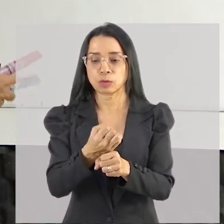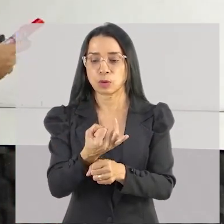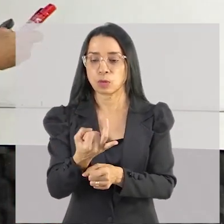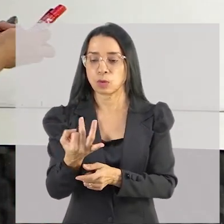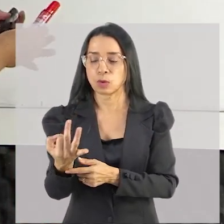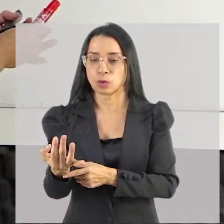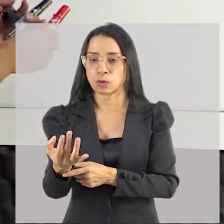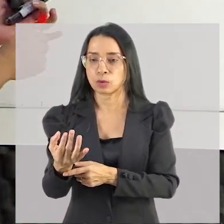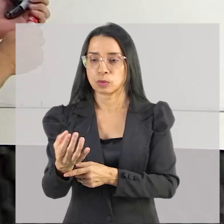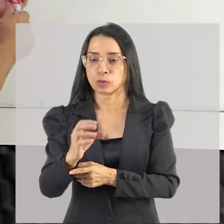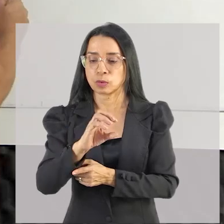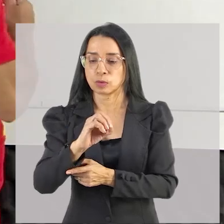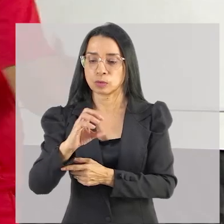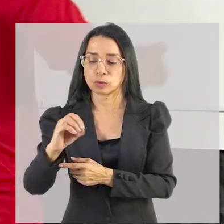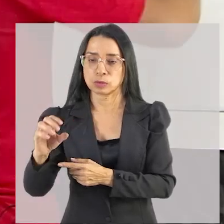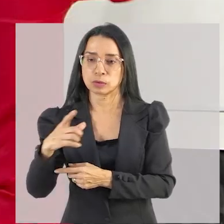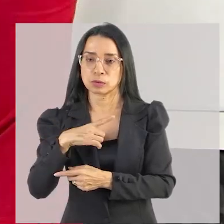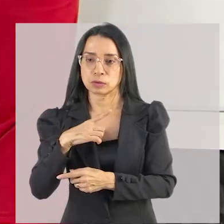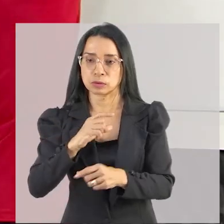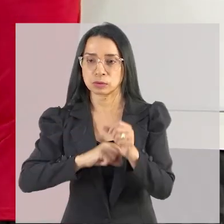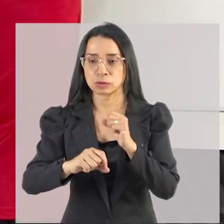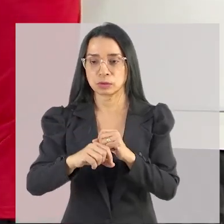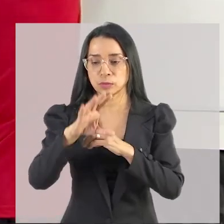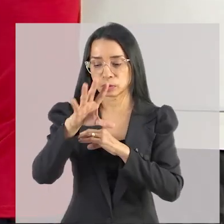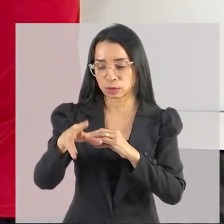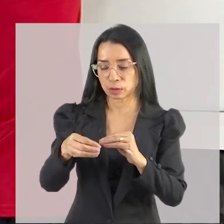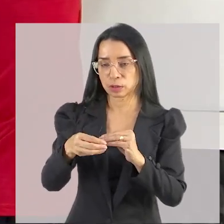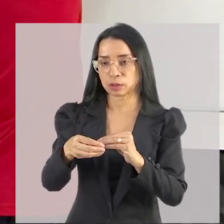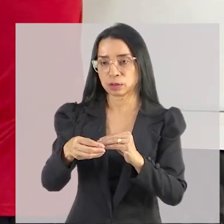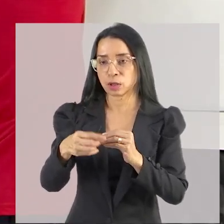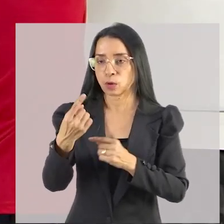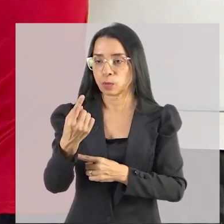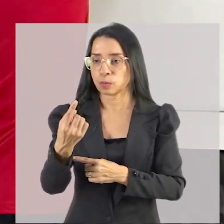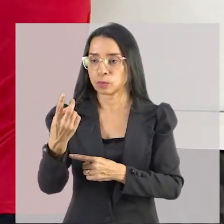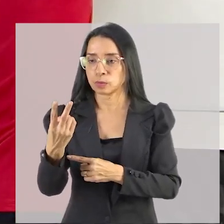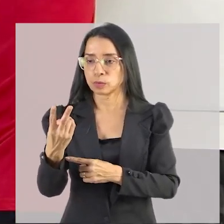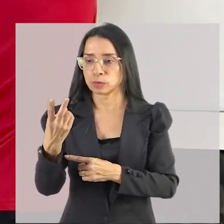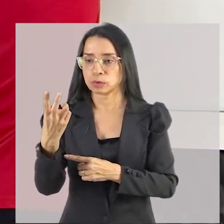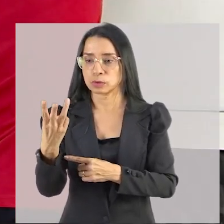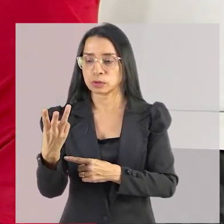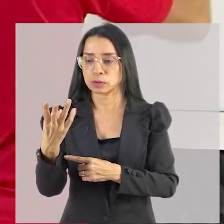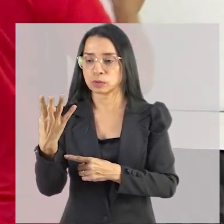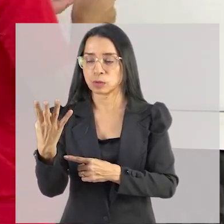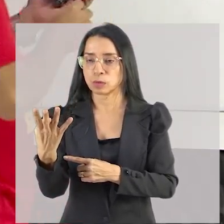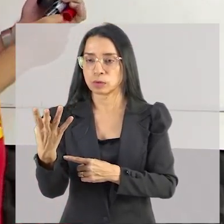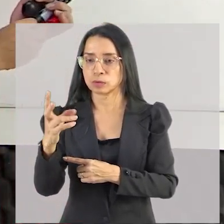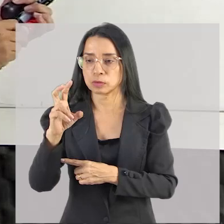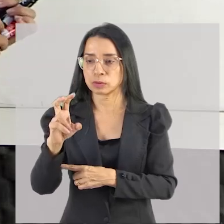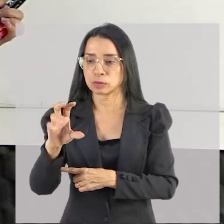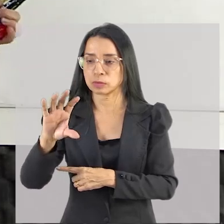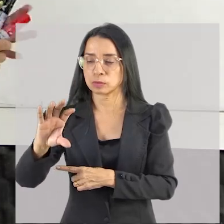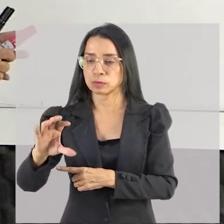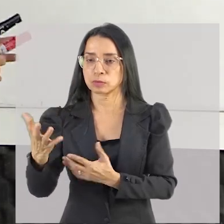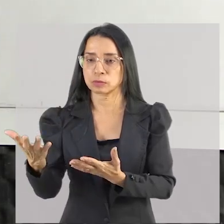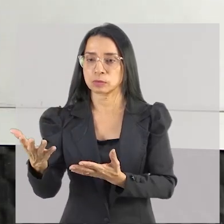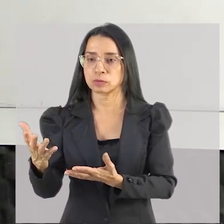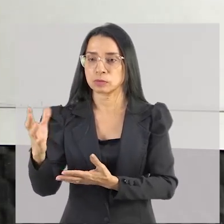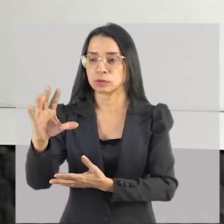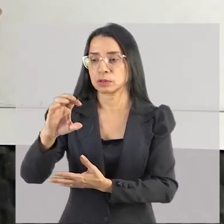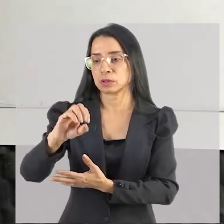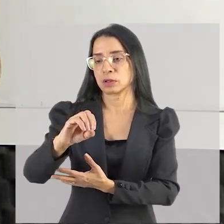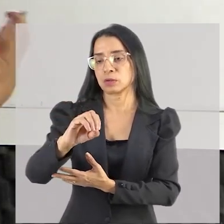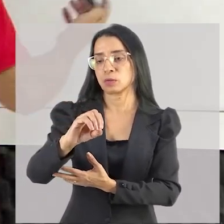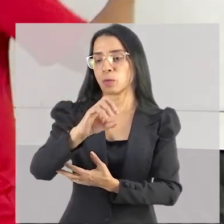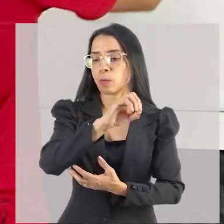de zeros que existem lá para você acrescentar. 1, 2, 3, 4, 5 zeros, tá